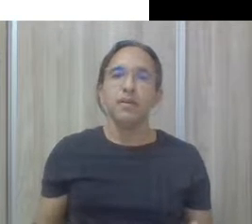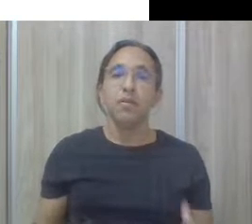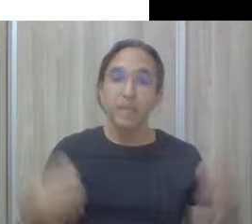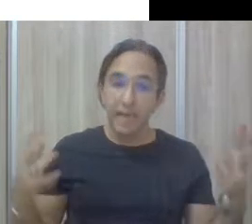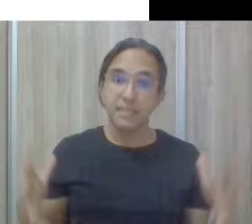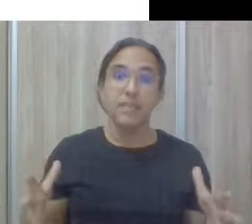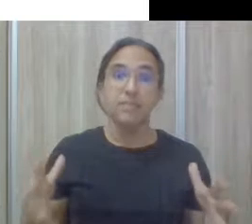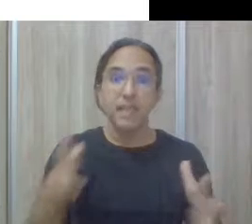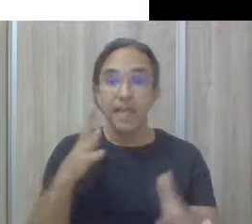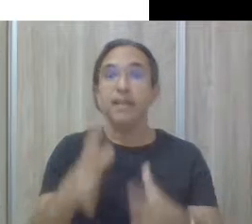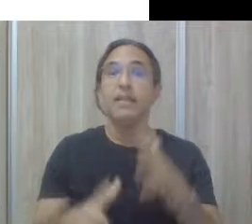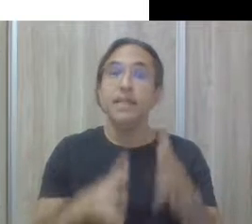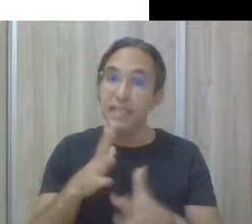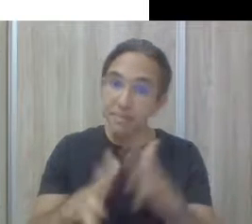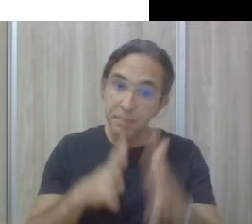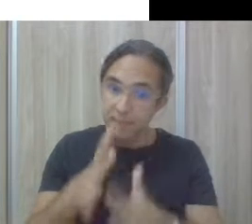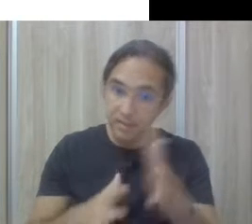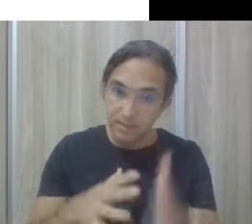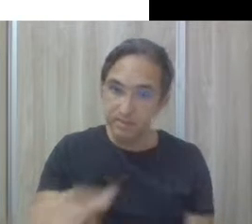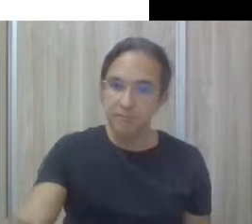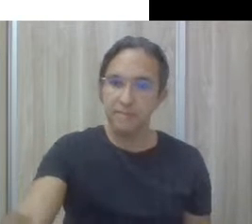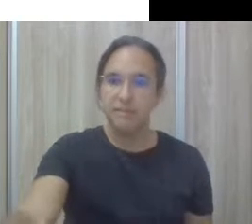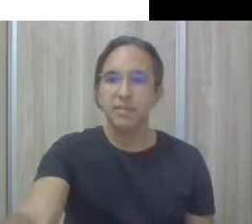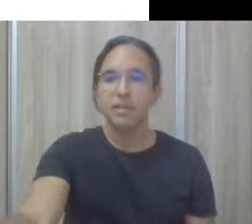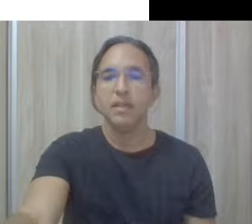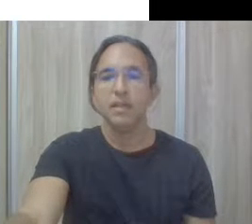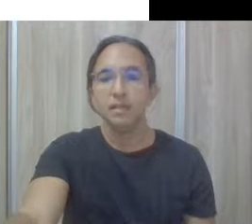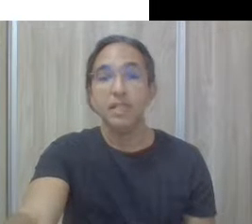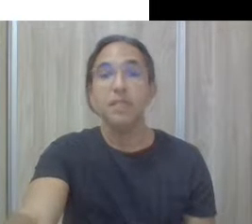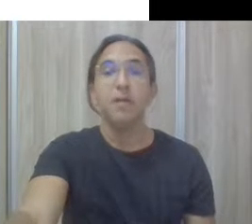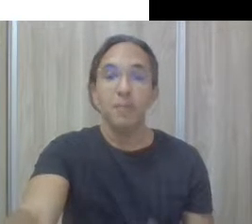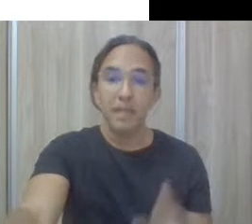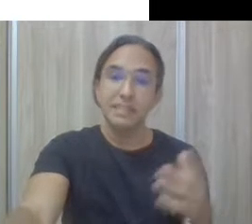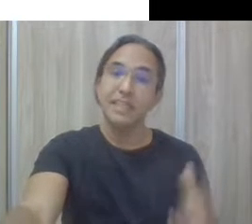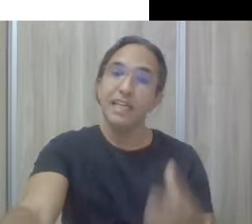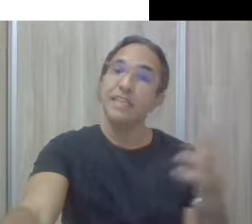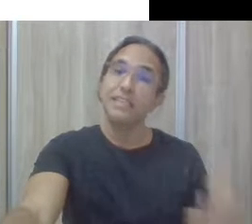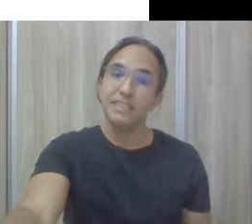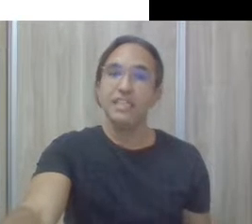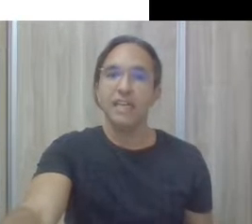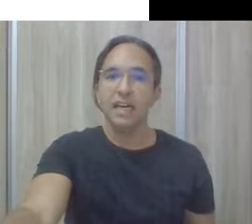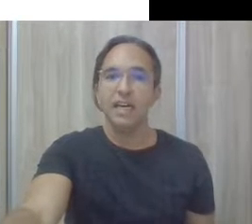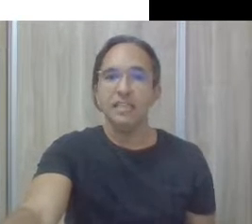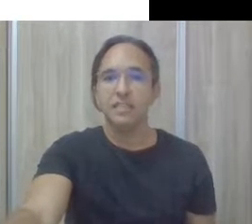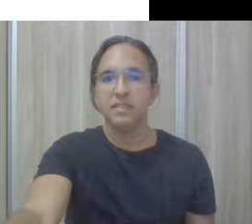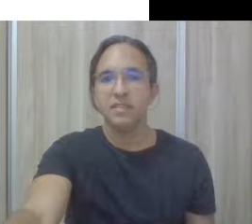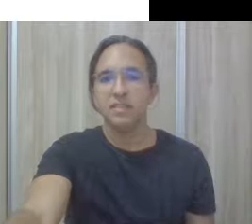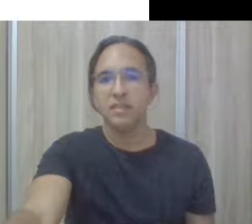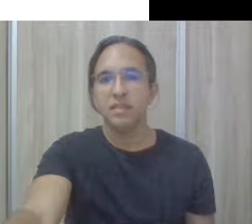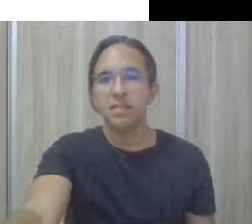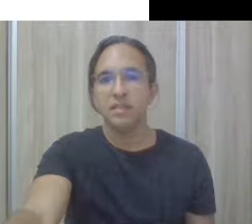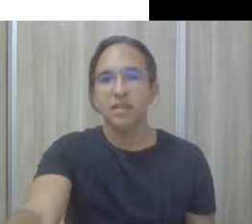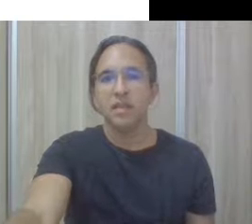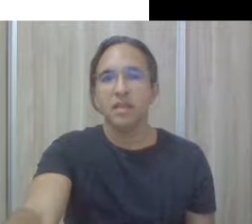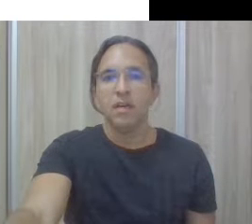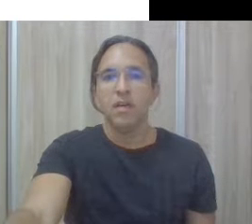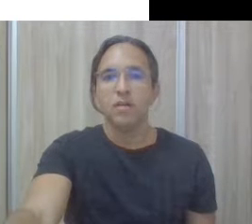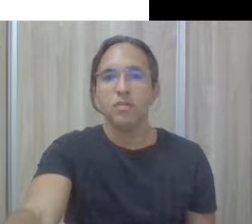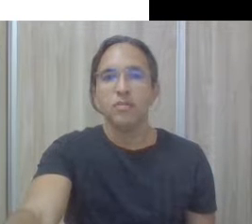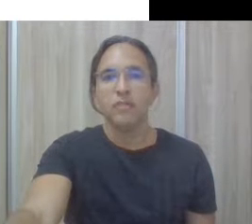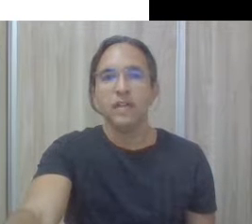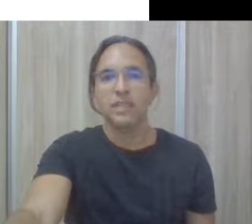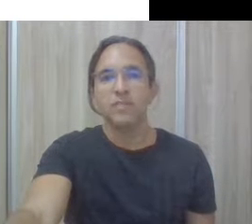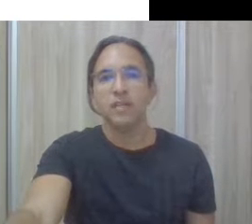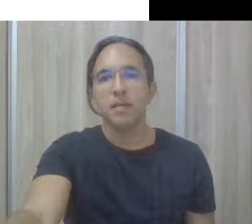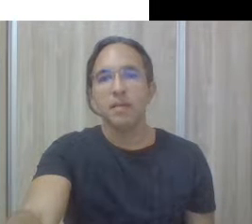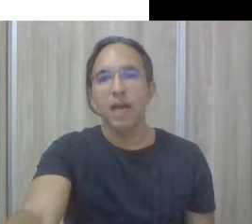A comunicação dele é Libras, língua brasileira de sinais. O